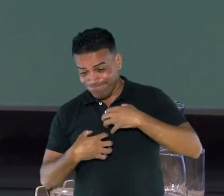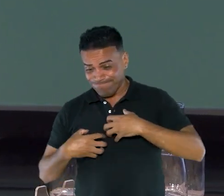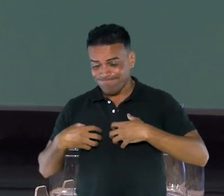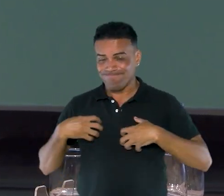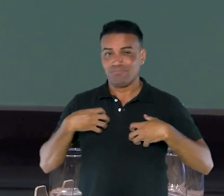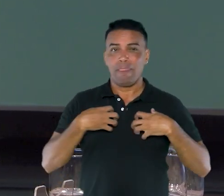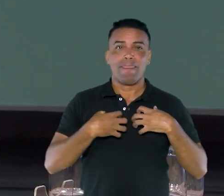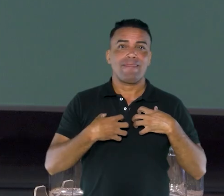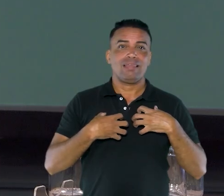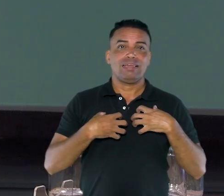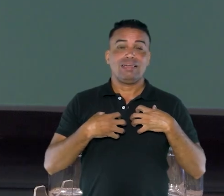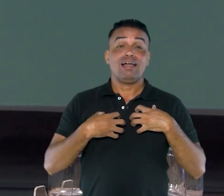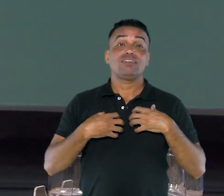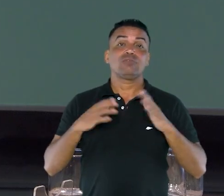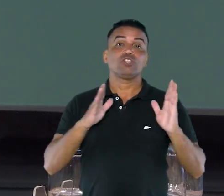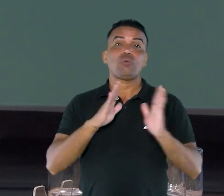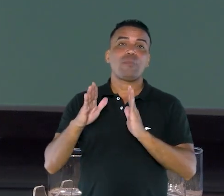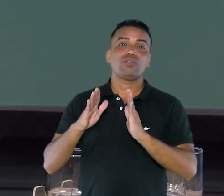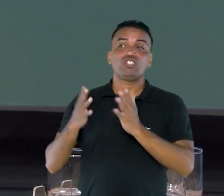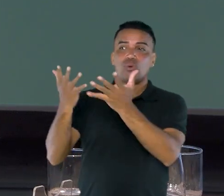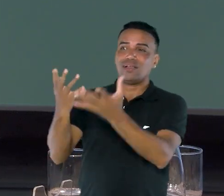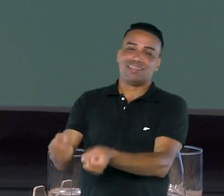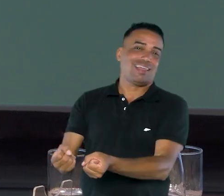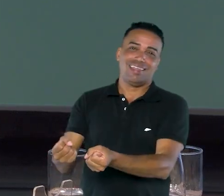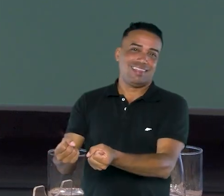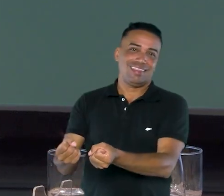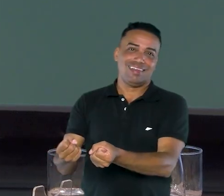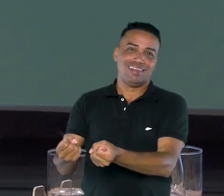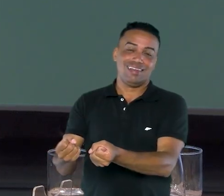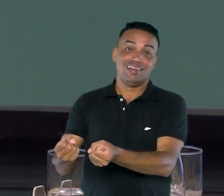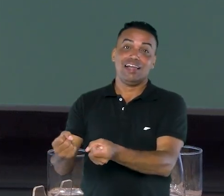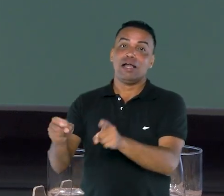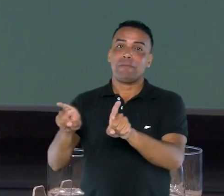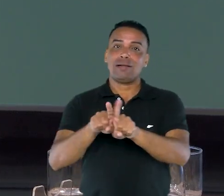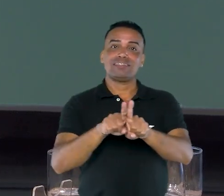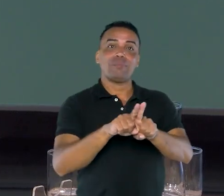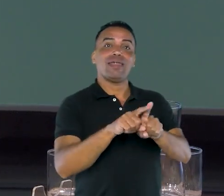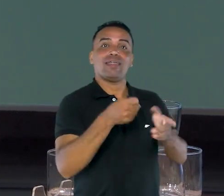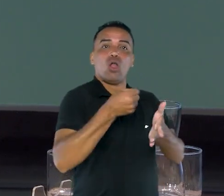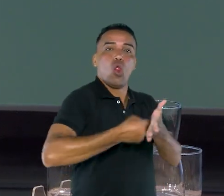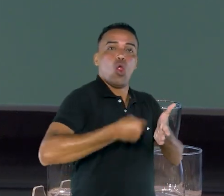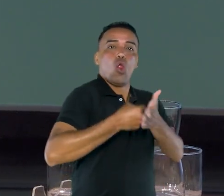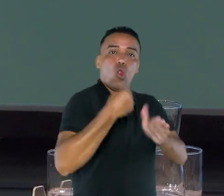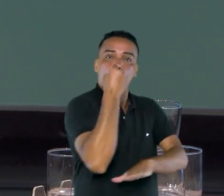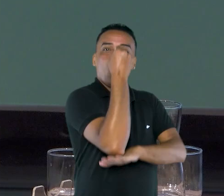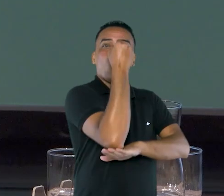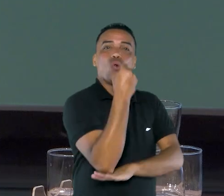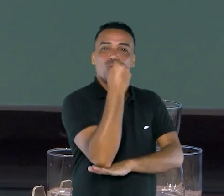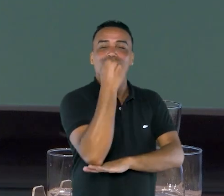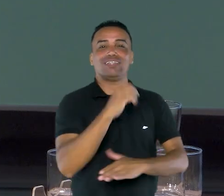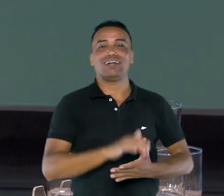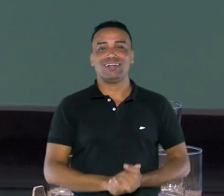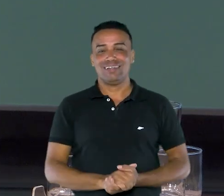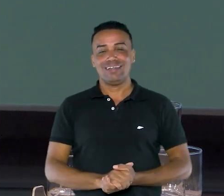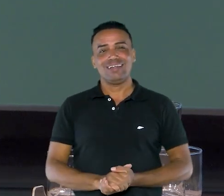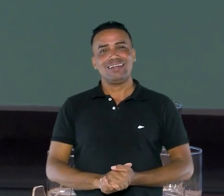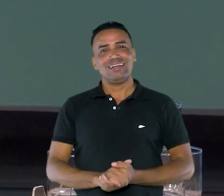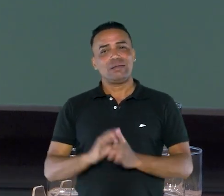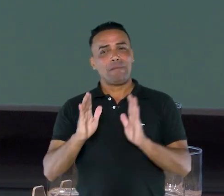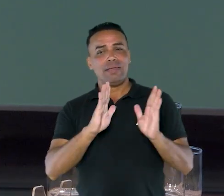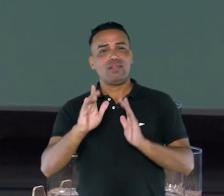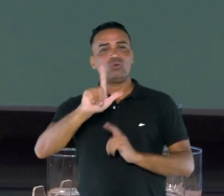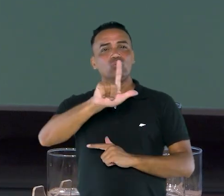que a gente está na fase de negação e de luta. A gente está na fase de do luto.